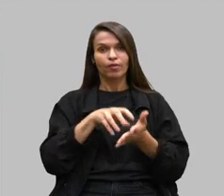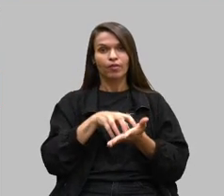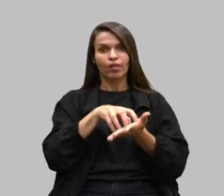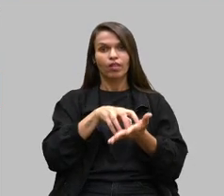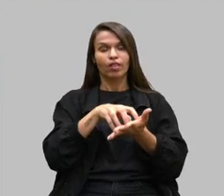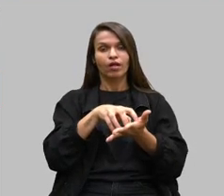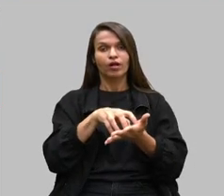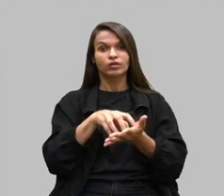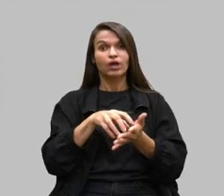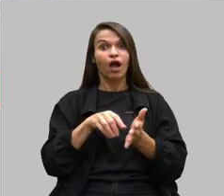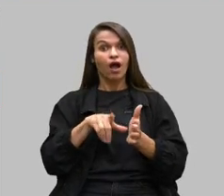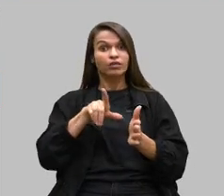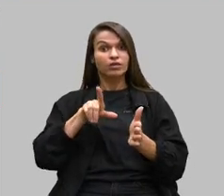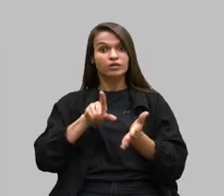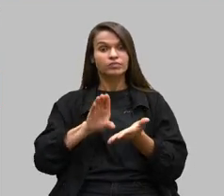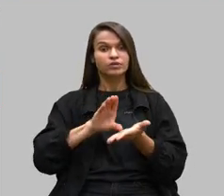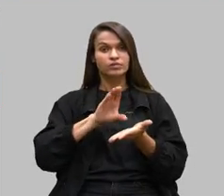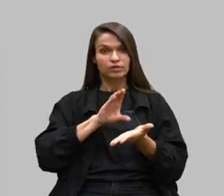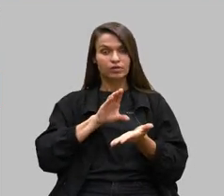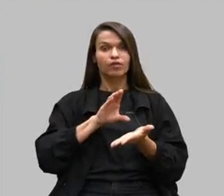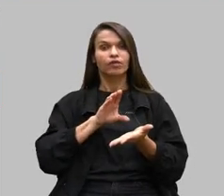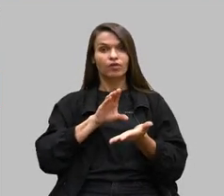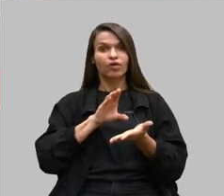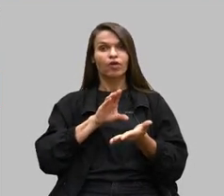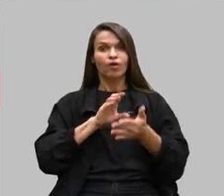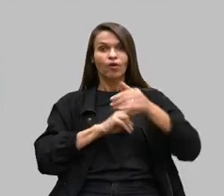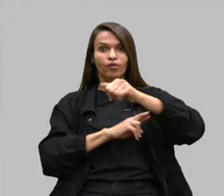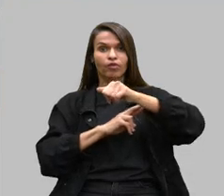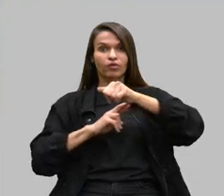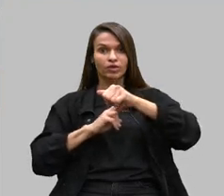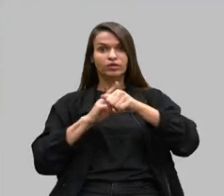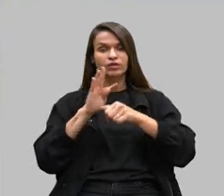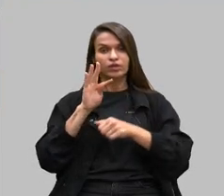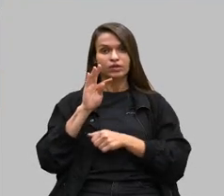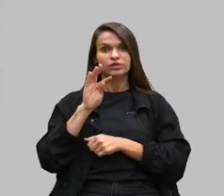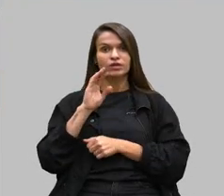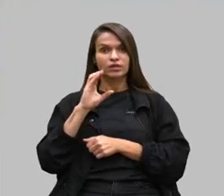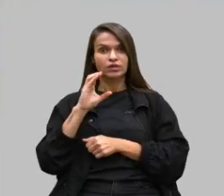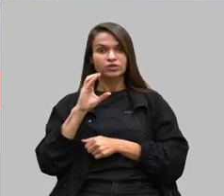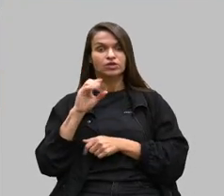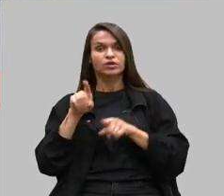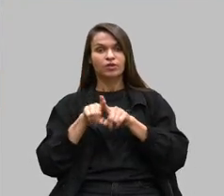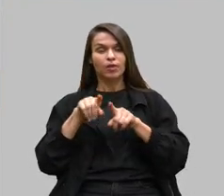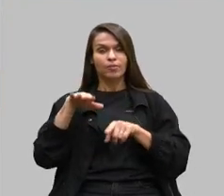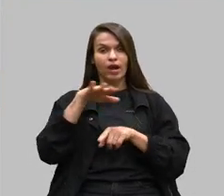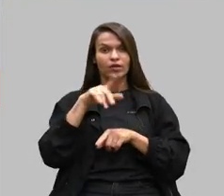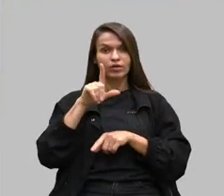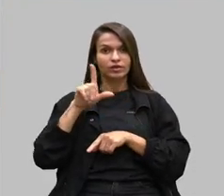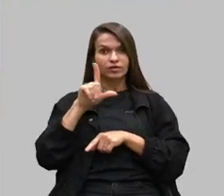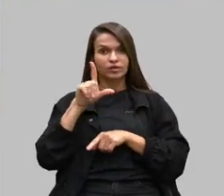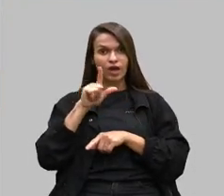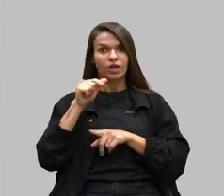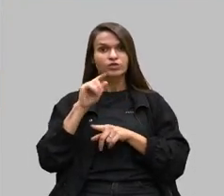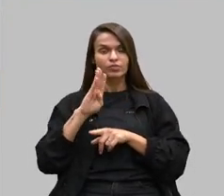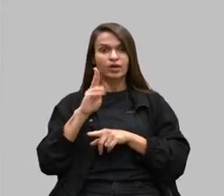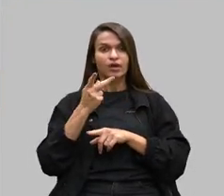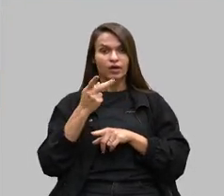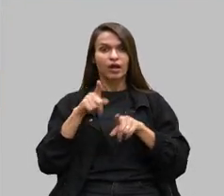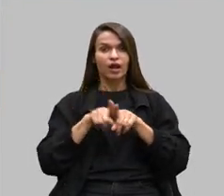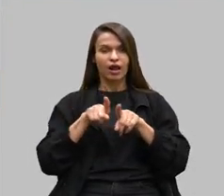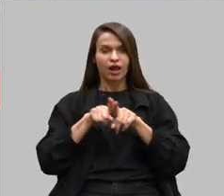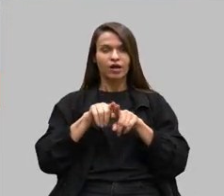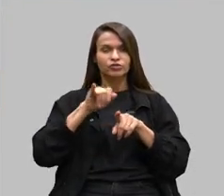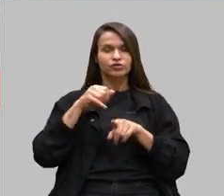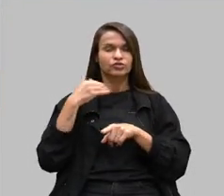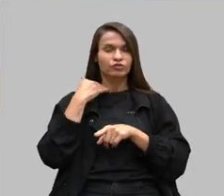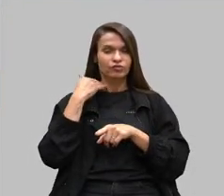os investimentos né em relação ao Viaduto lá da Teresa Cristina do bairro lindia aqui em Belo Horizonte os viadutos Ferroviários lá em Juiz de Fora Então isso